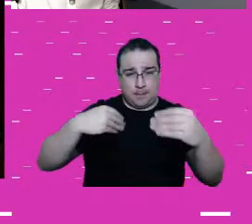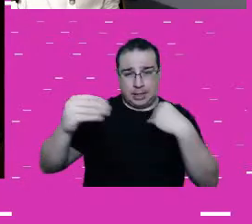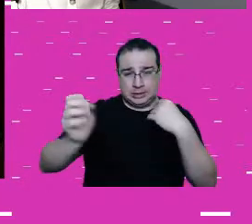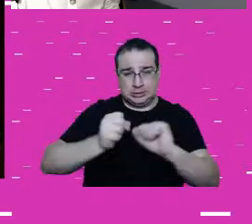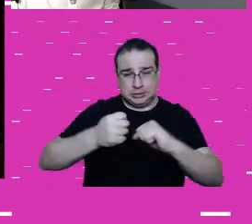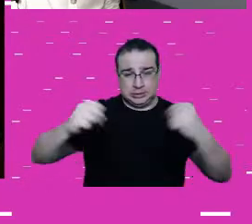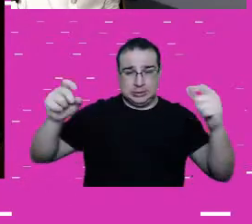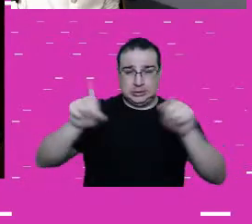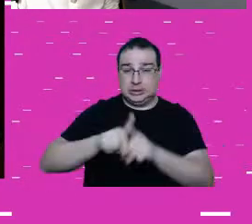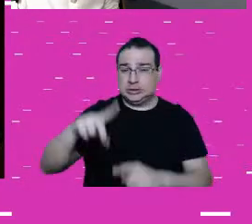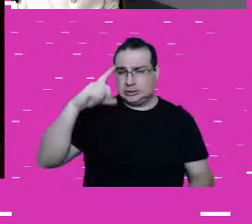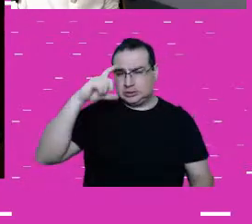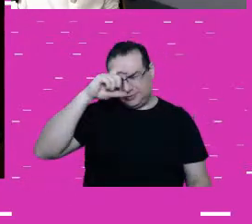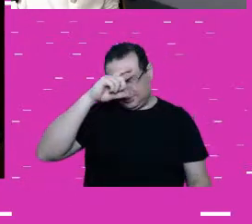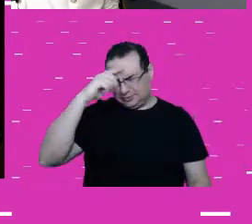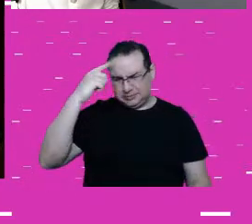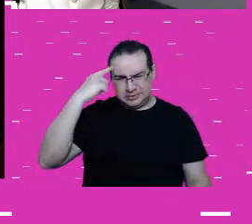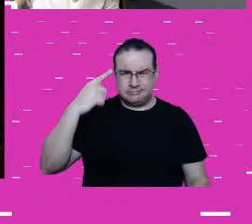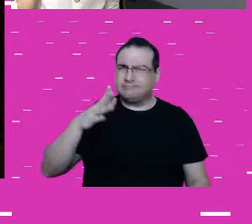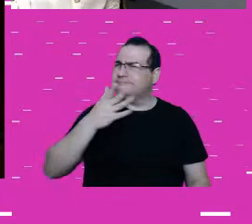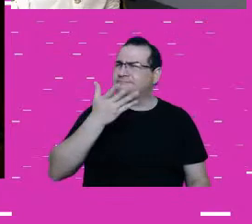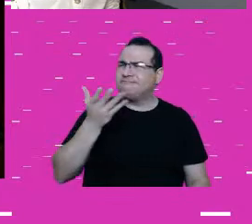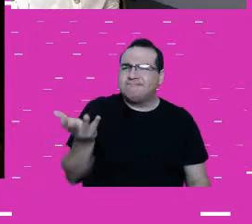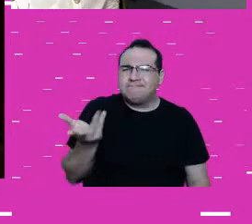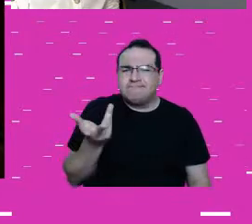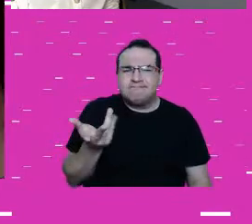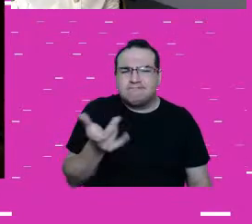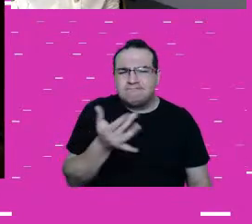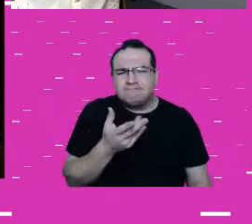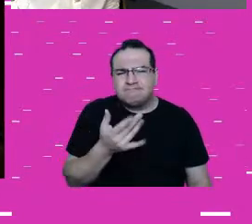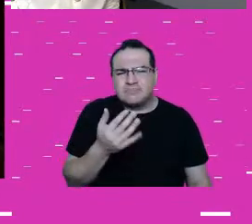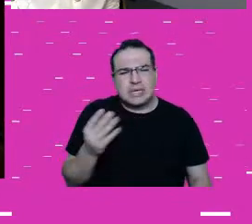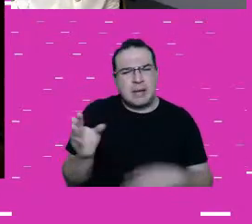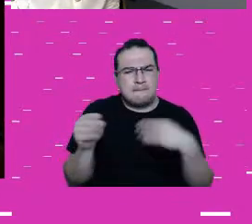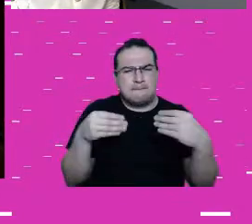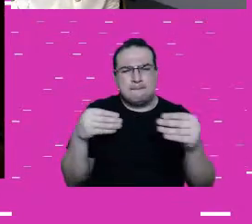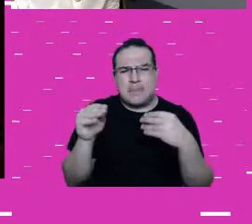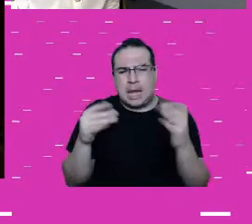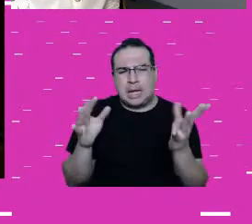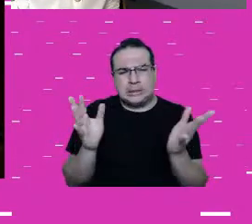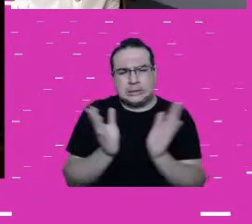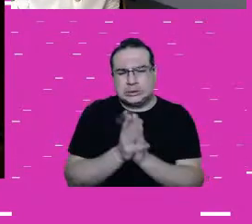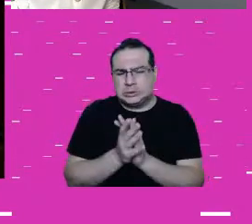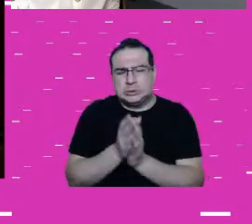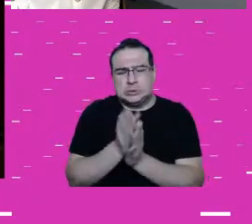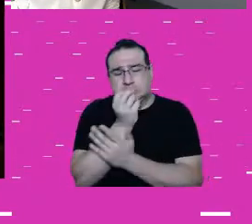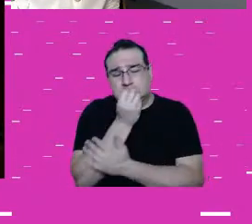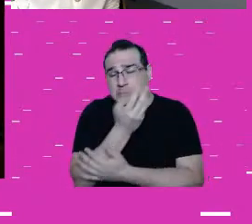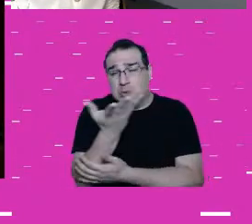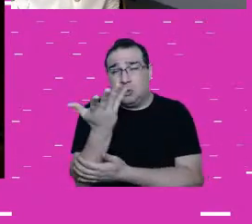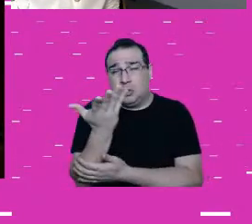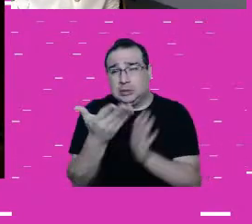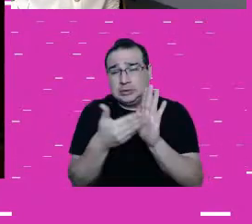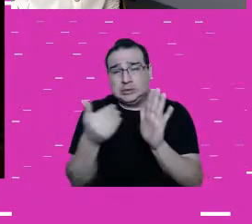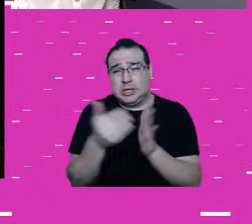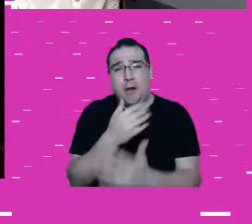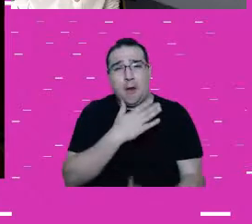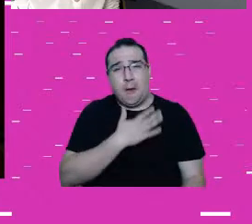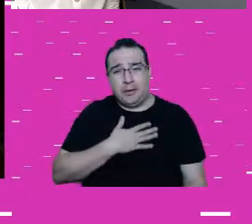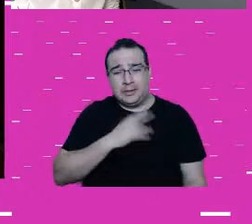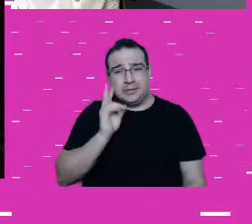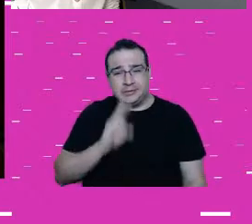muito difícil para mim, porque eu achava aquilo de uma plasticidade incrível e eu gostava muito do couro